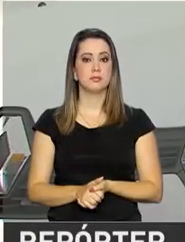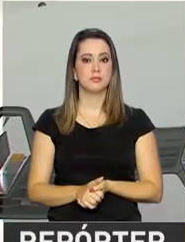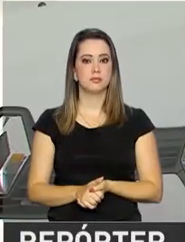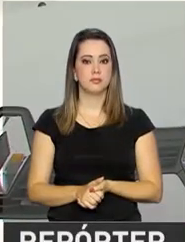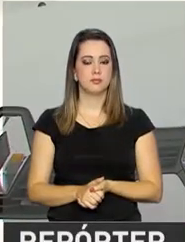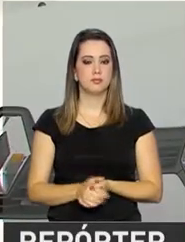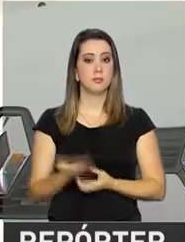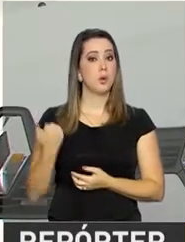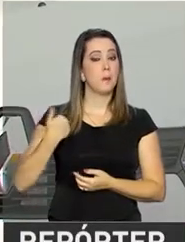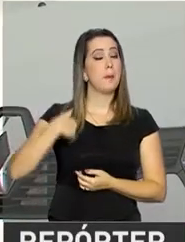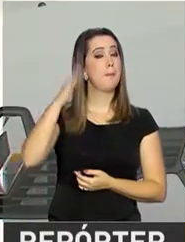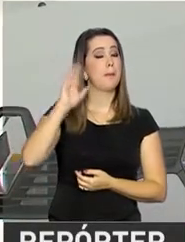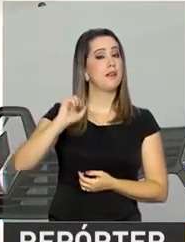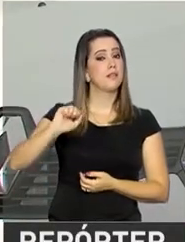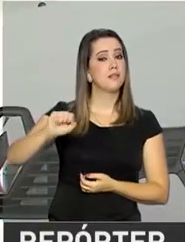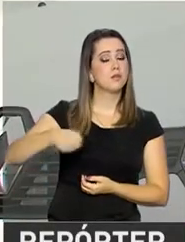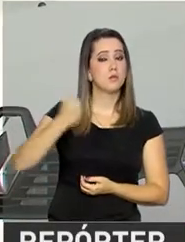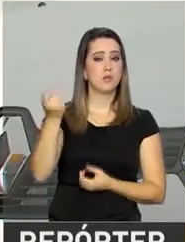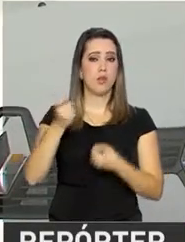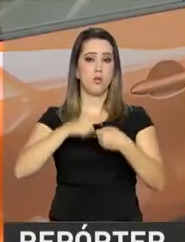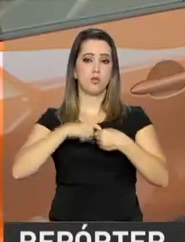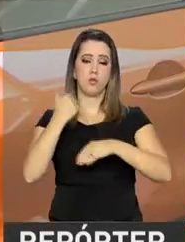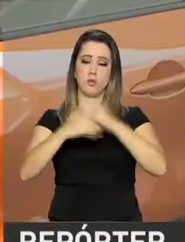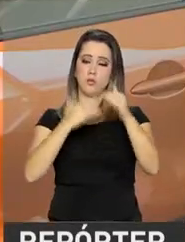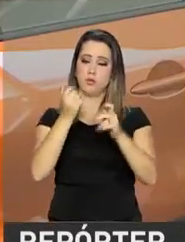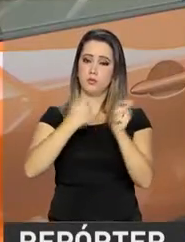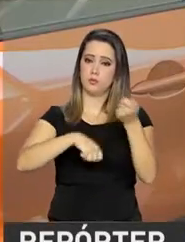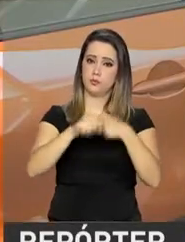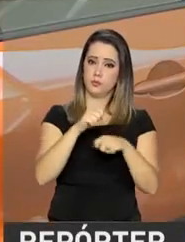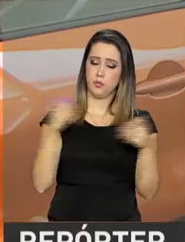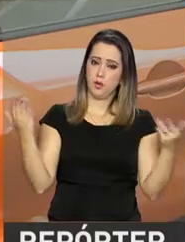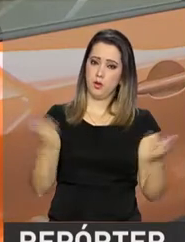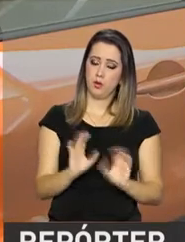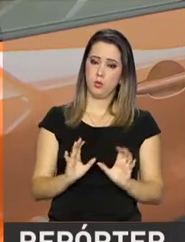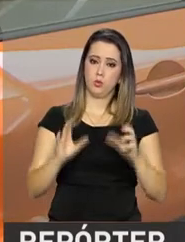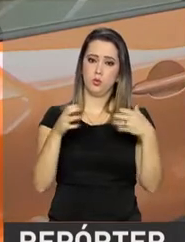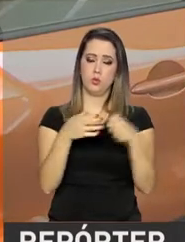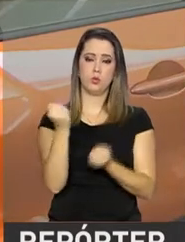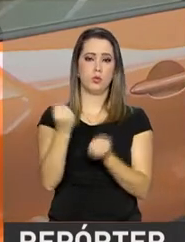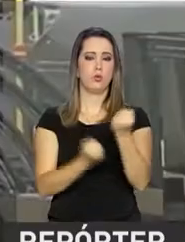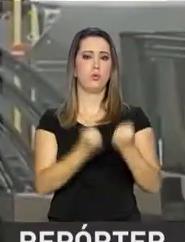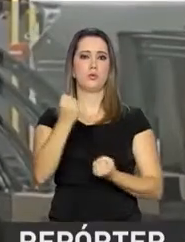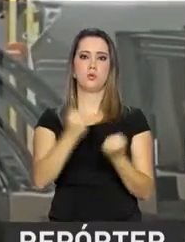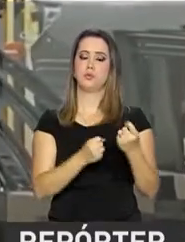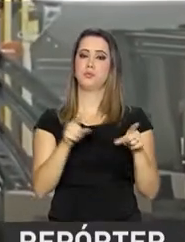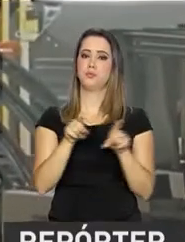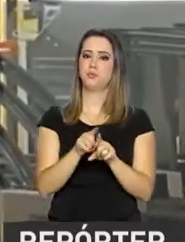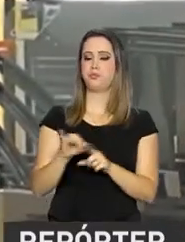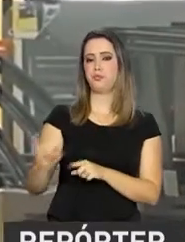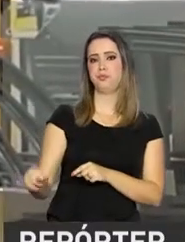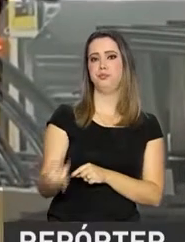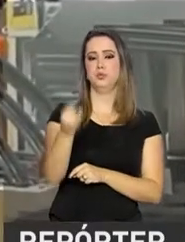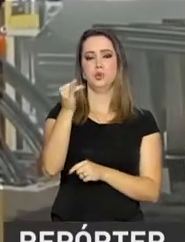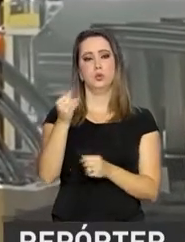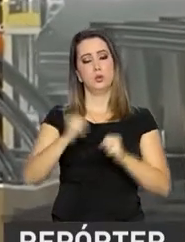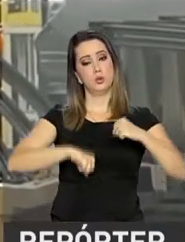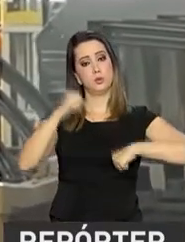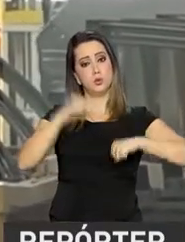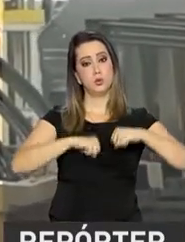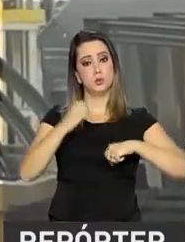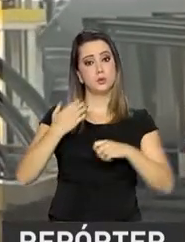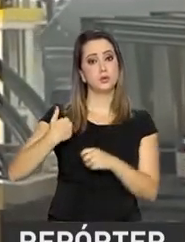mas o sinal de recuperação da economia agora ele vem do setor automotivo em janeiro foram produzidos no brasil